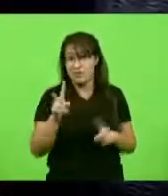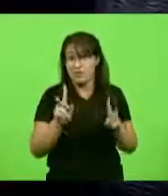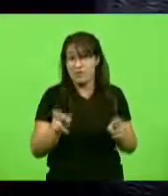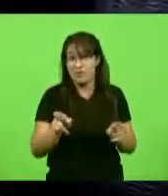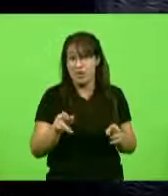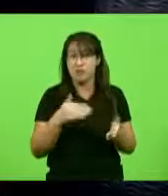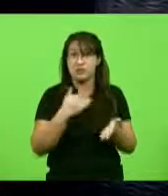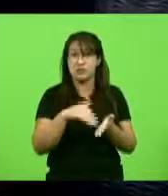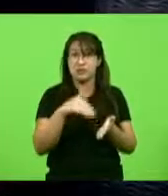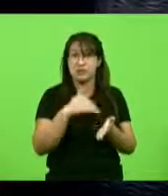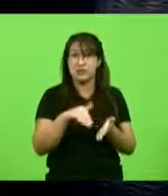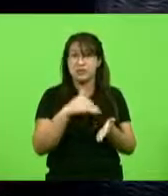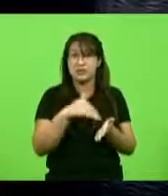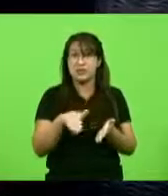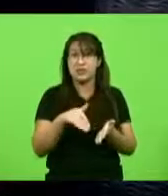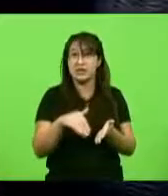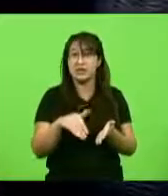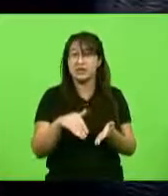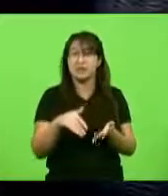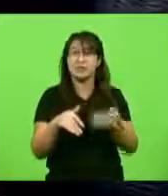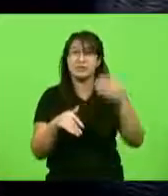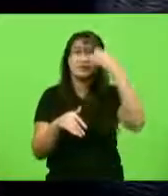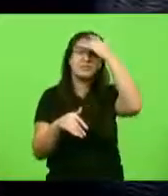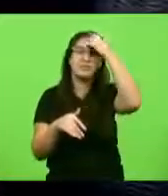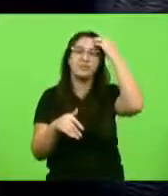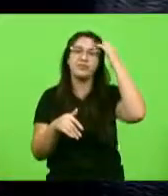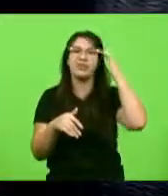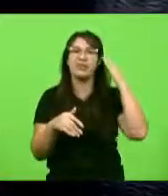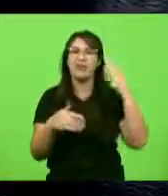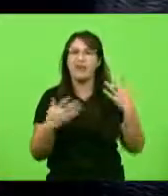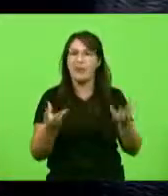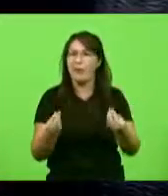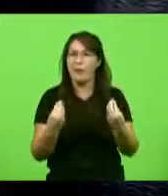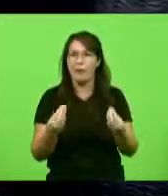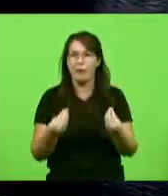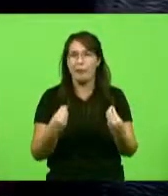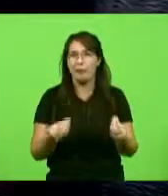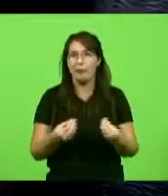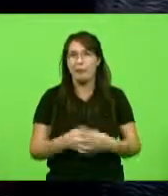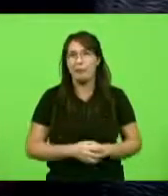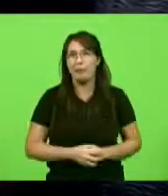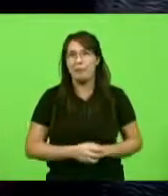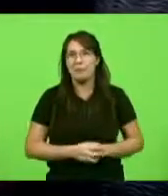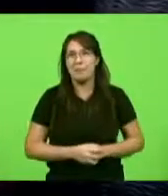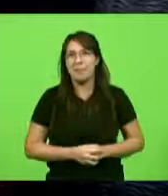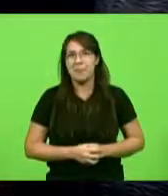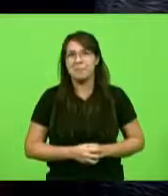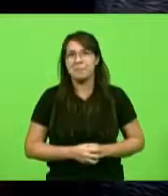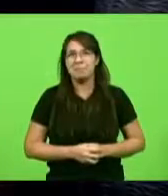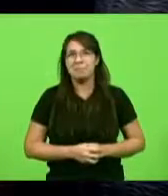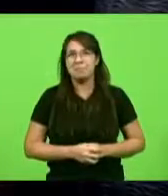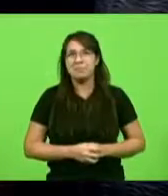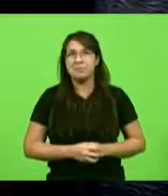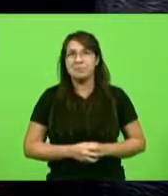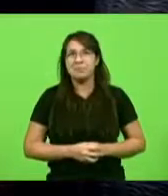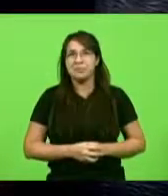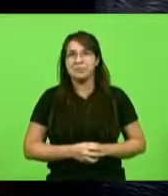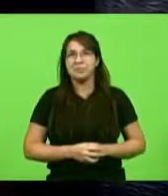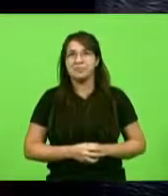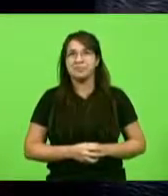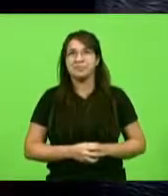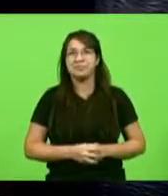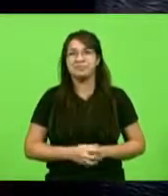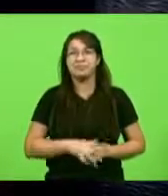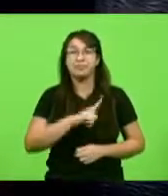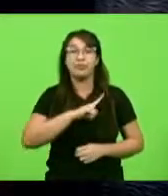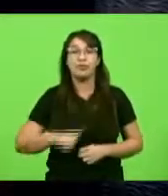secretário. Pô, é uma sacanagem isso. É uma sacanagem. E o governo do